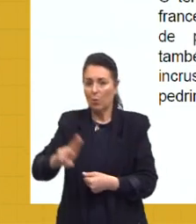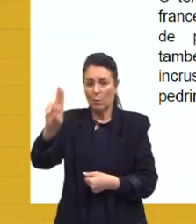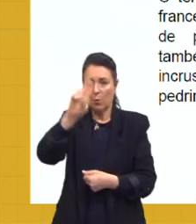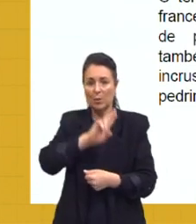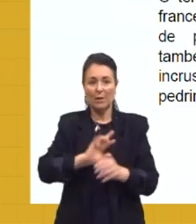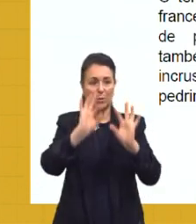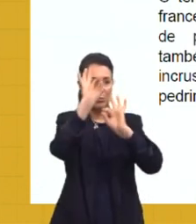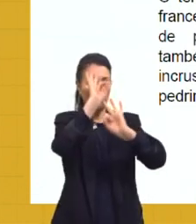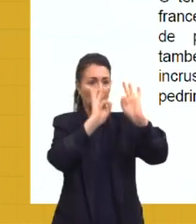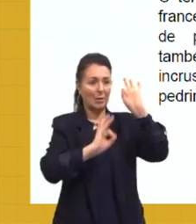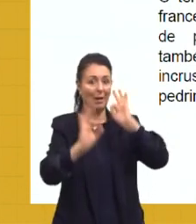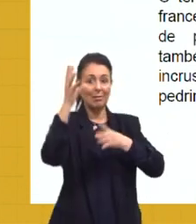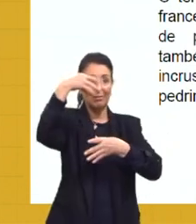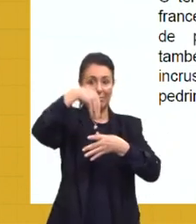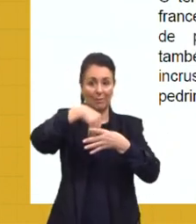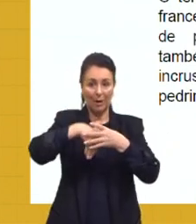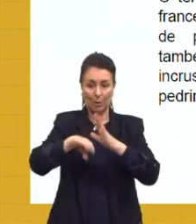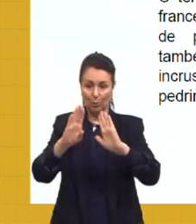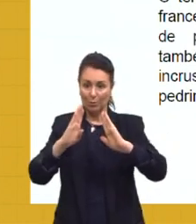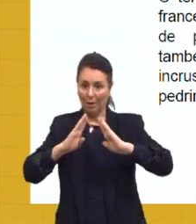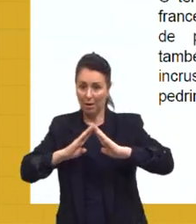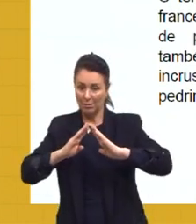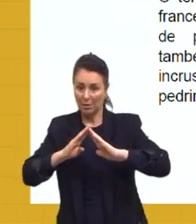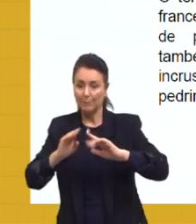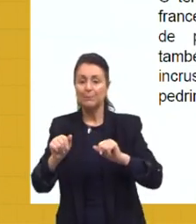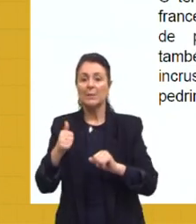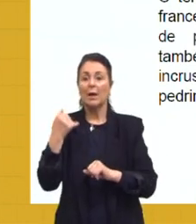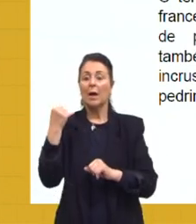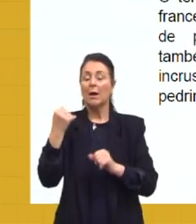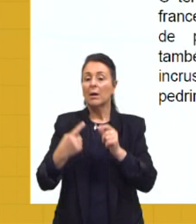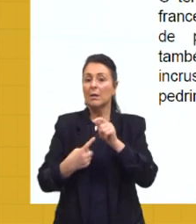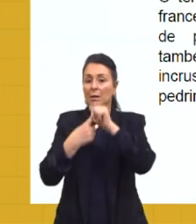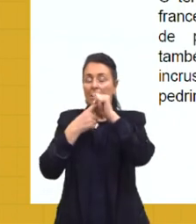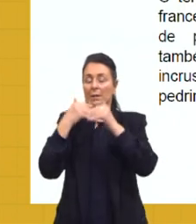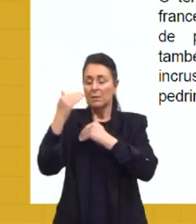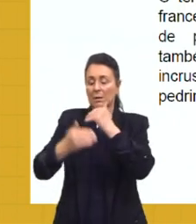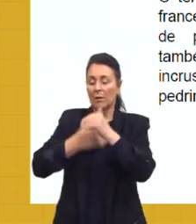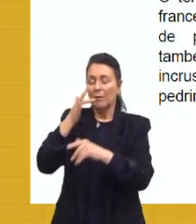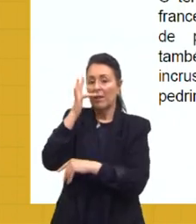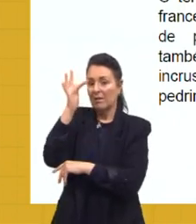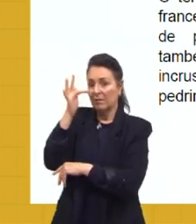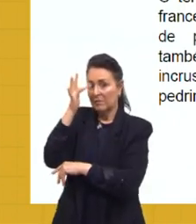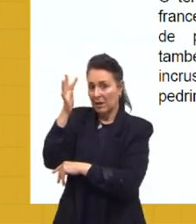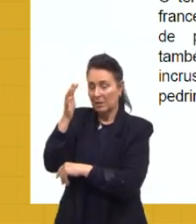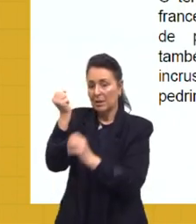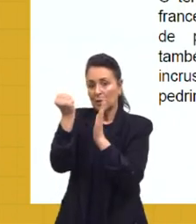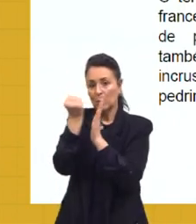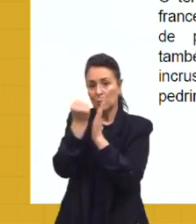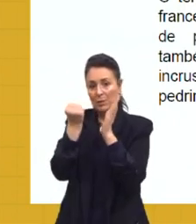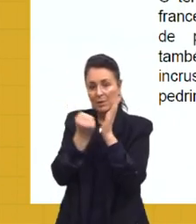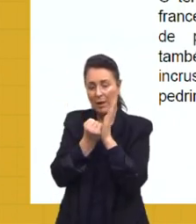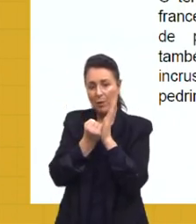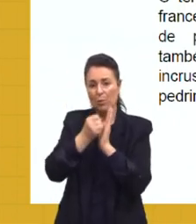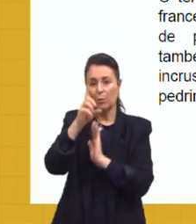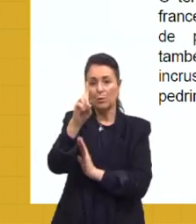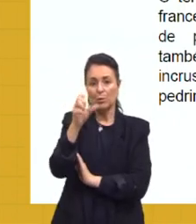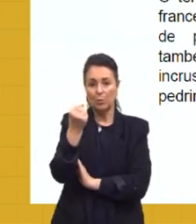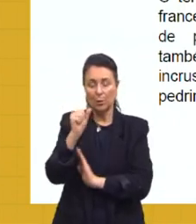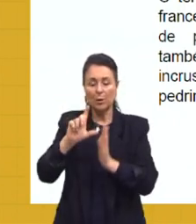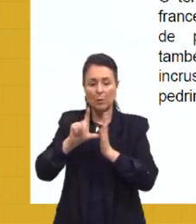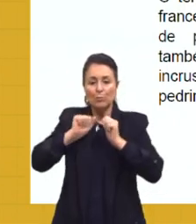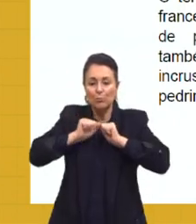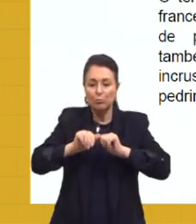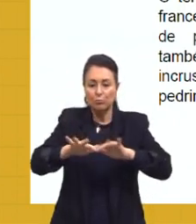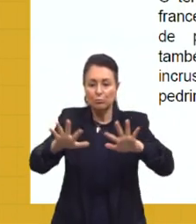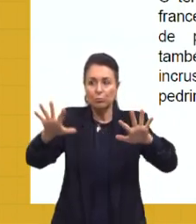na decoração de interiores principalmente se desenvolve na França no século 18 e depois se difundiu por toda a